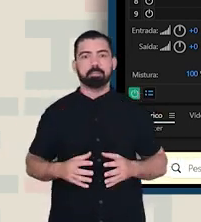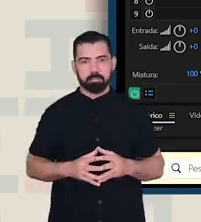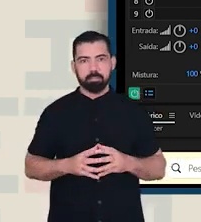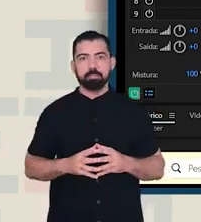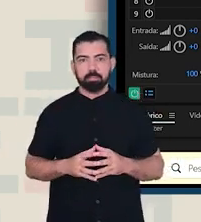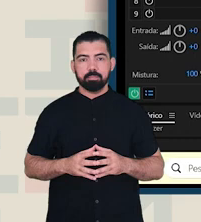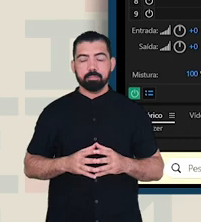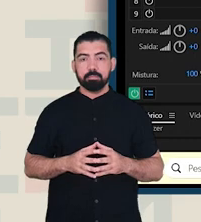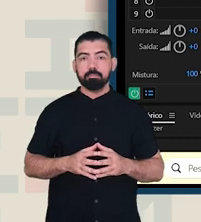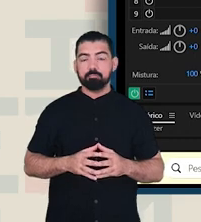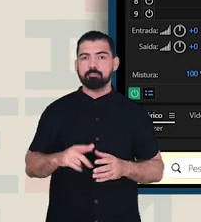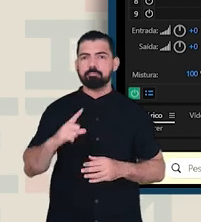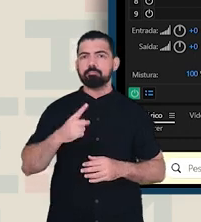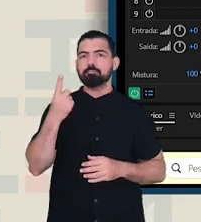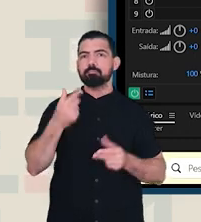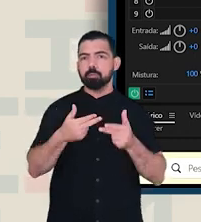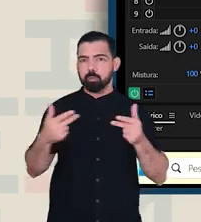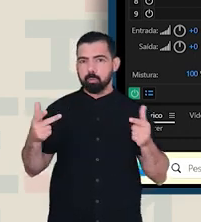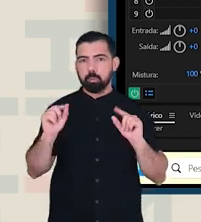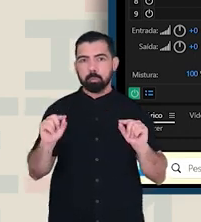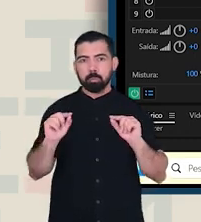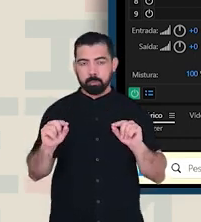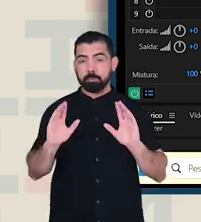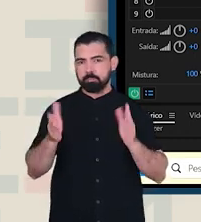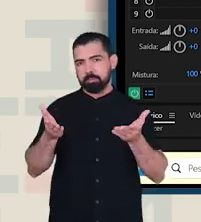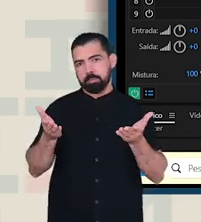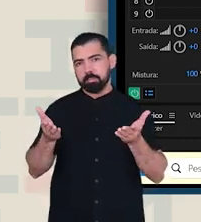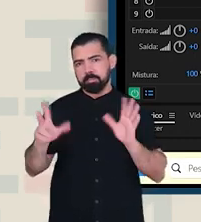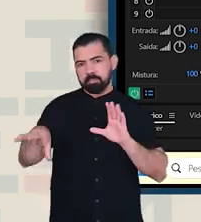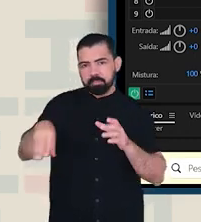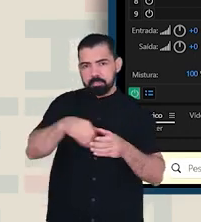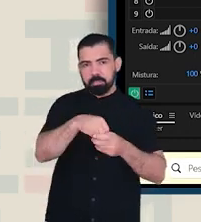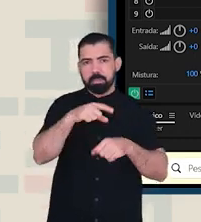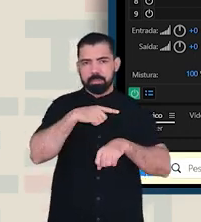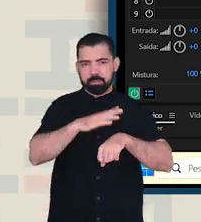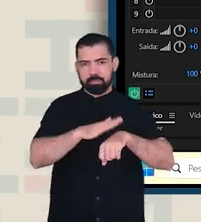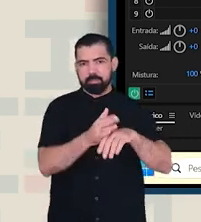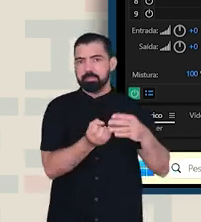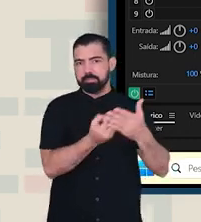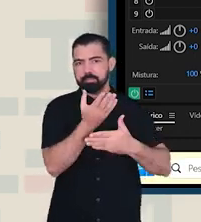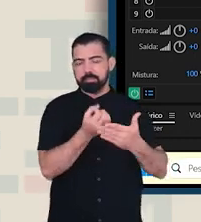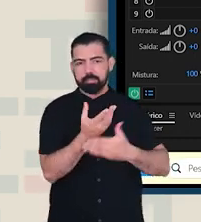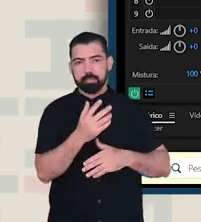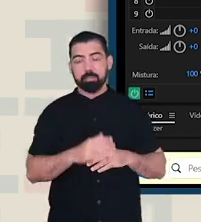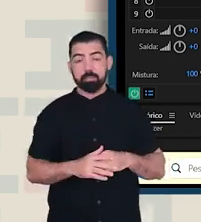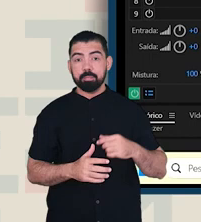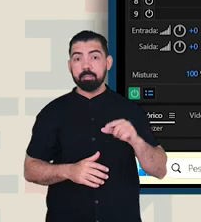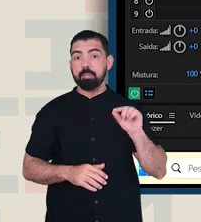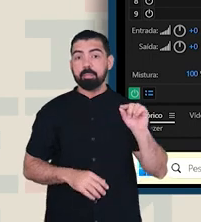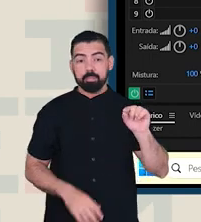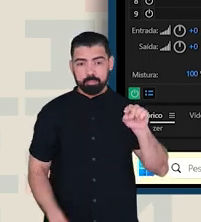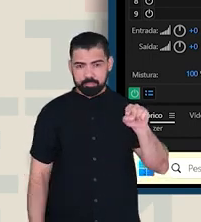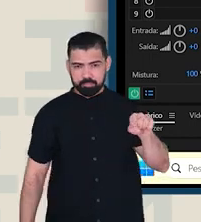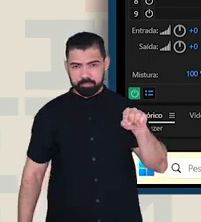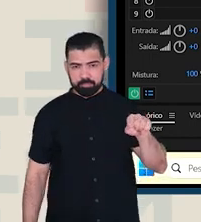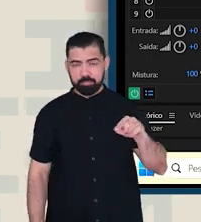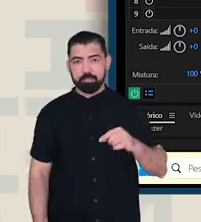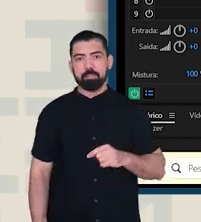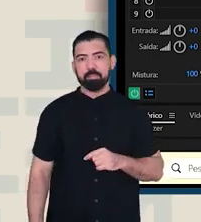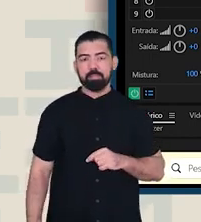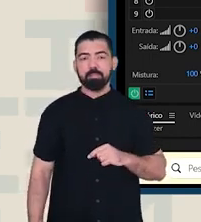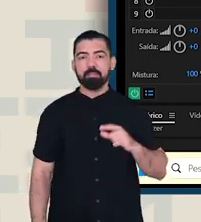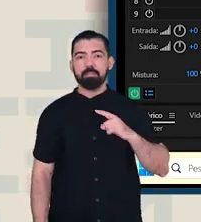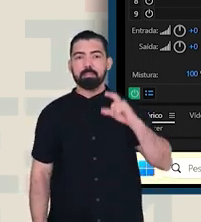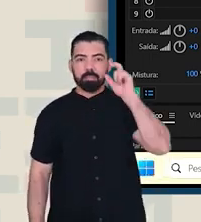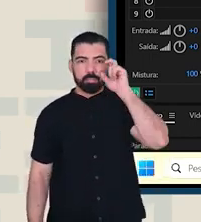Isso é uma coisa que é já parte da construção, do qual o